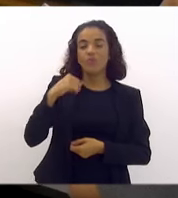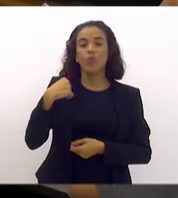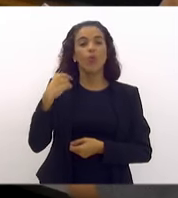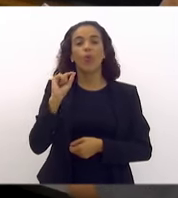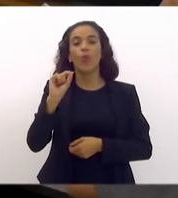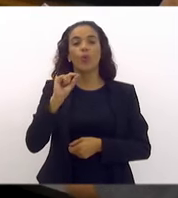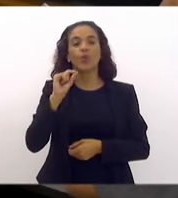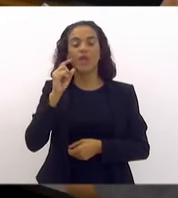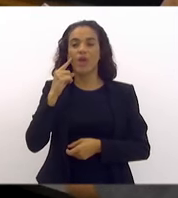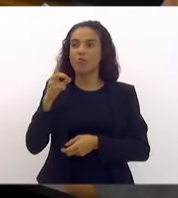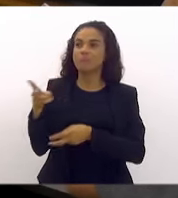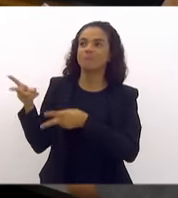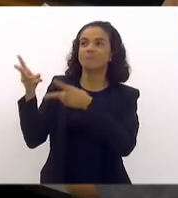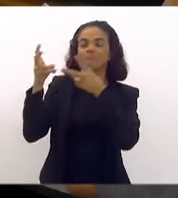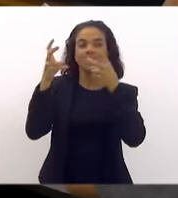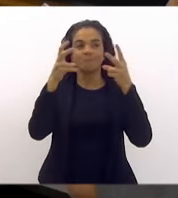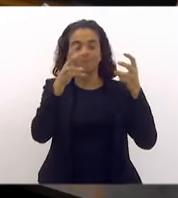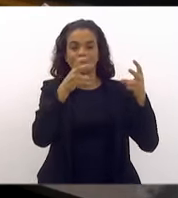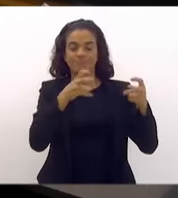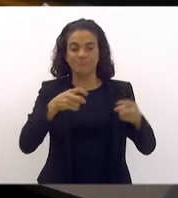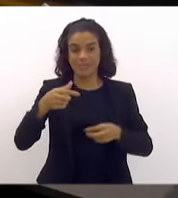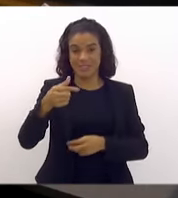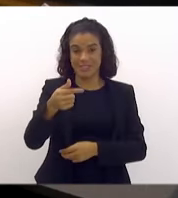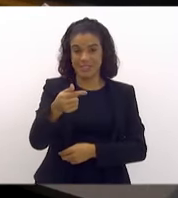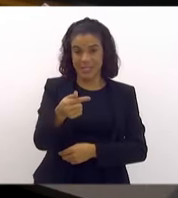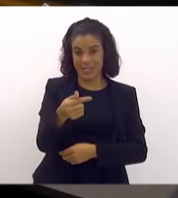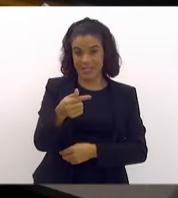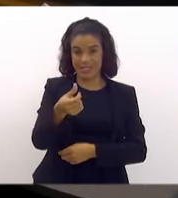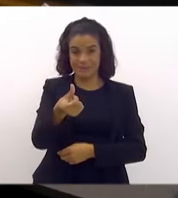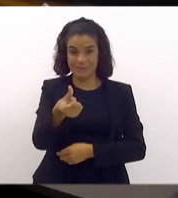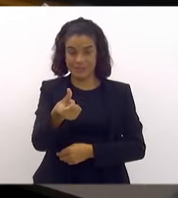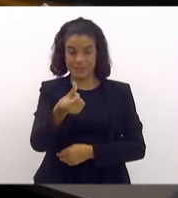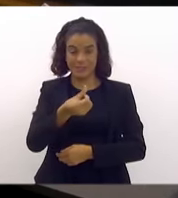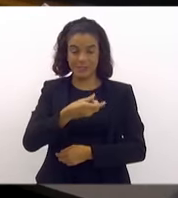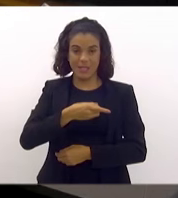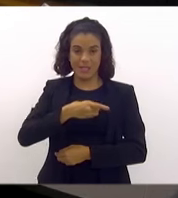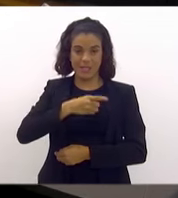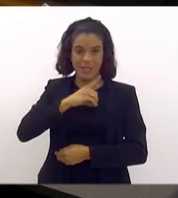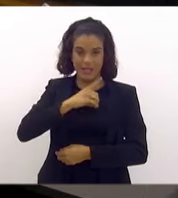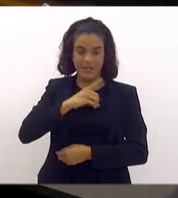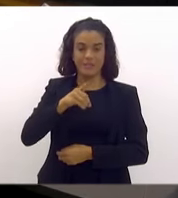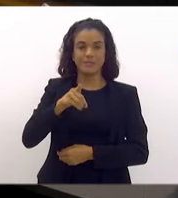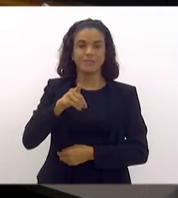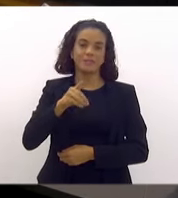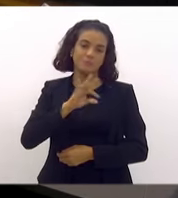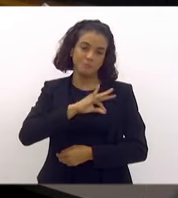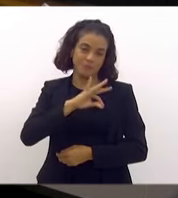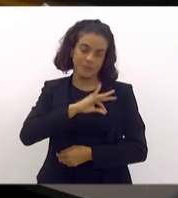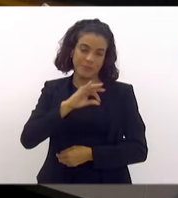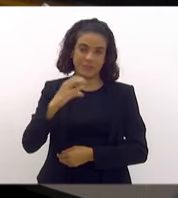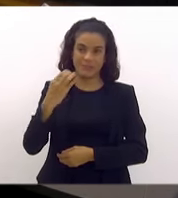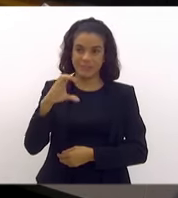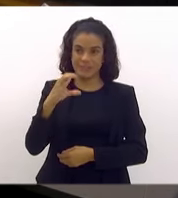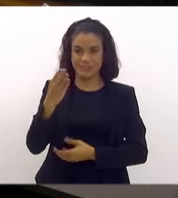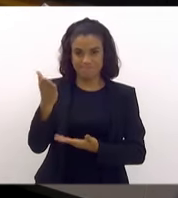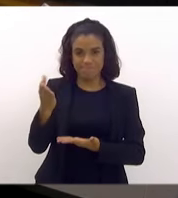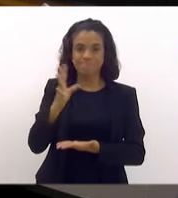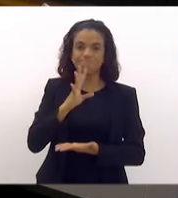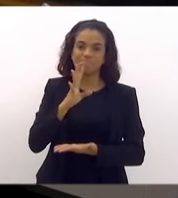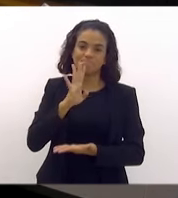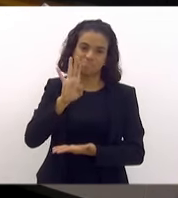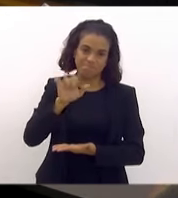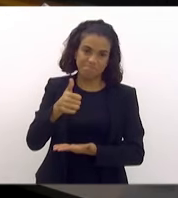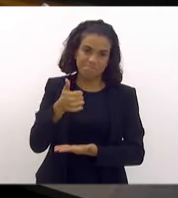lá na 76ª DP lá de Niterói que vossa excelência conhece muito bem